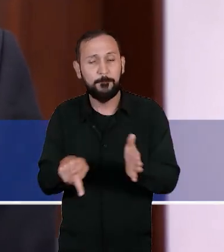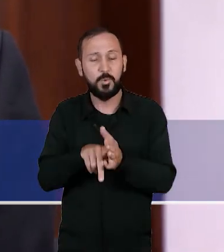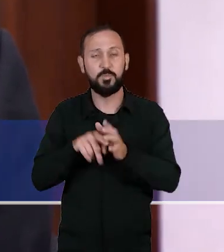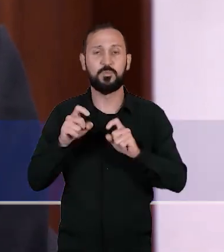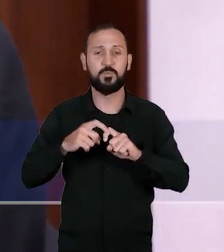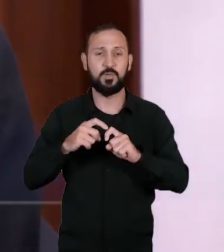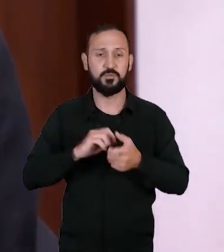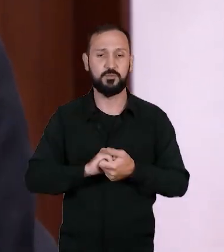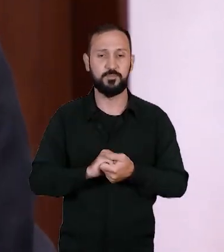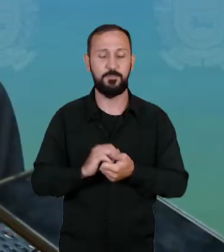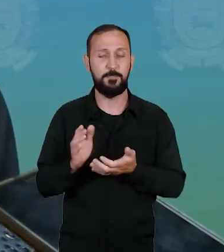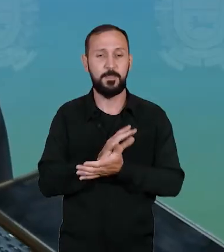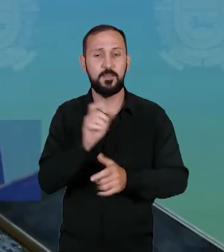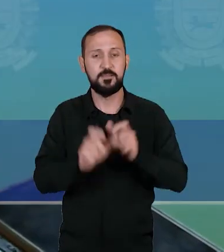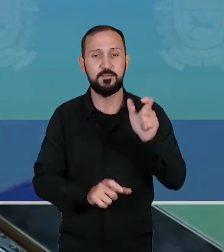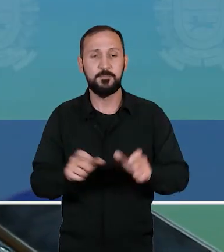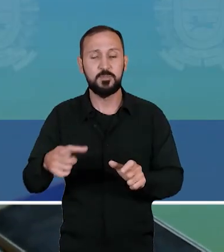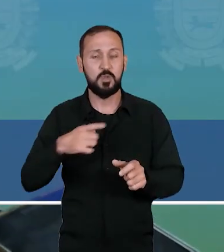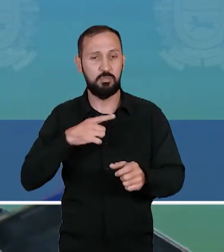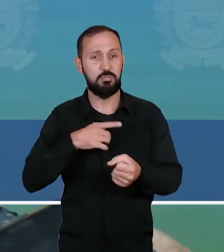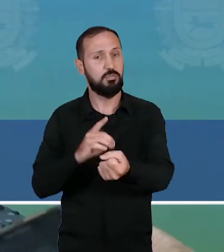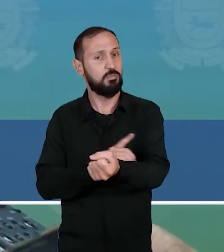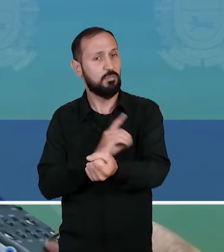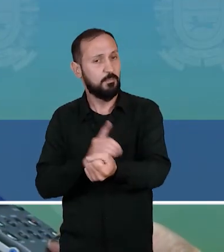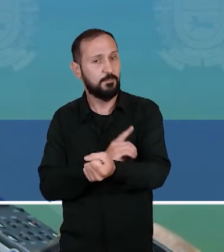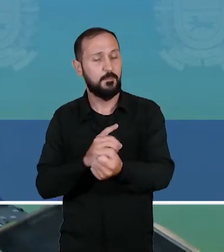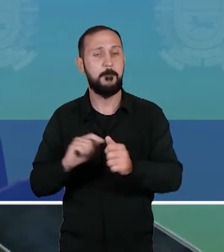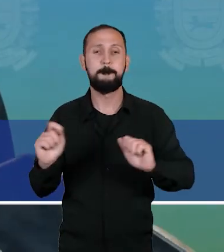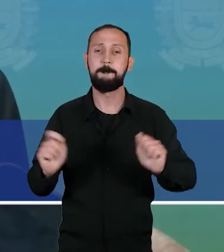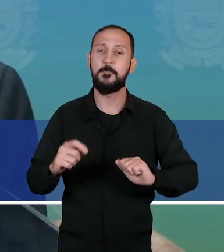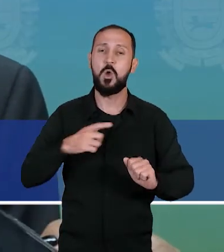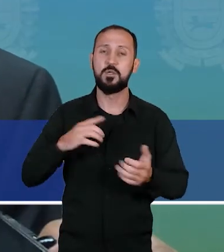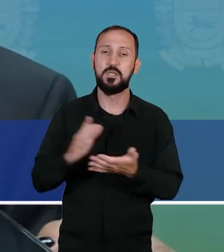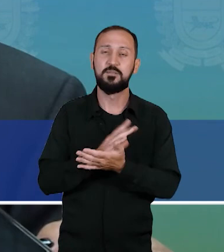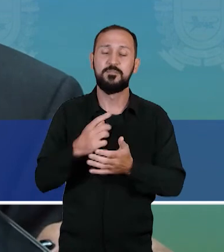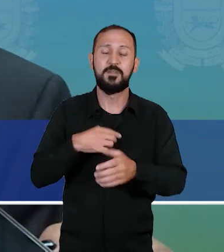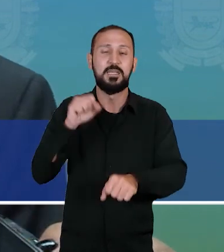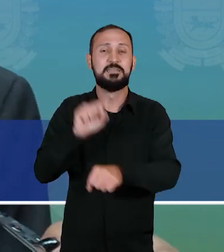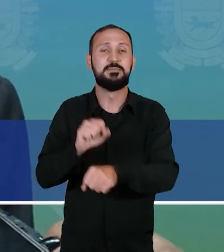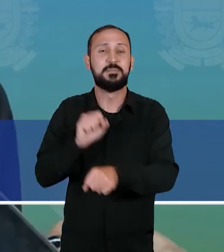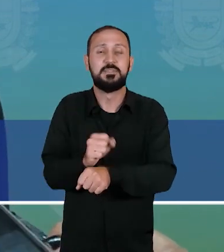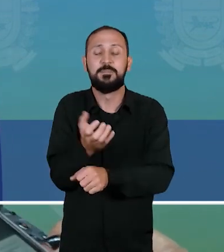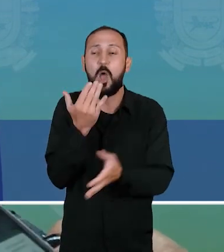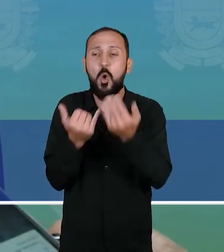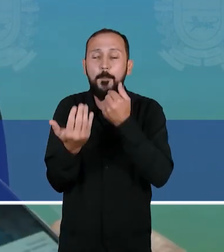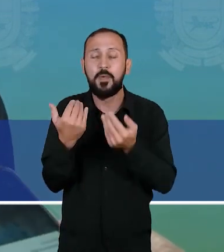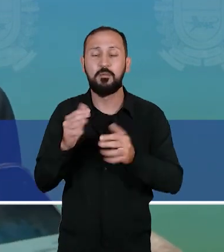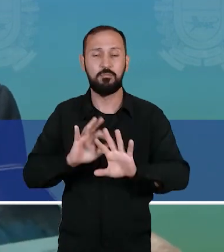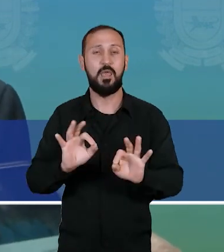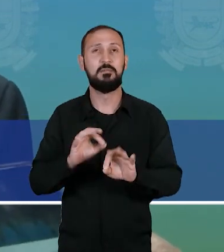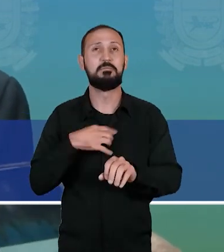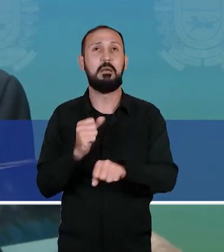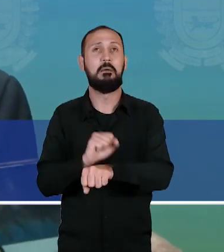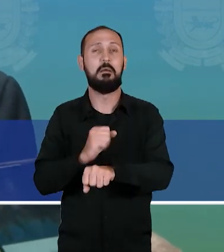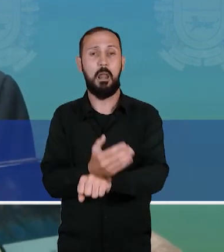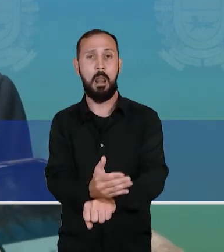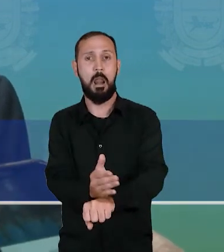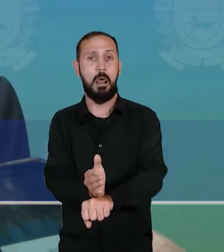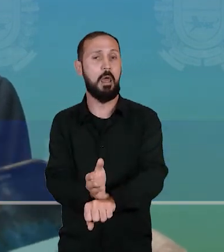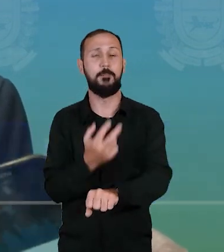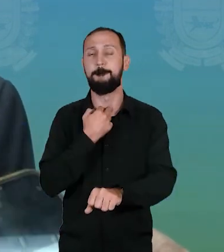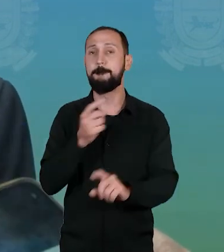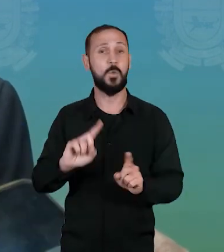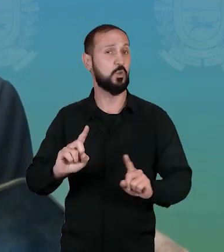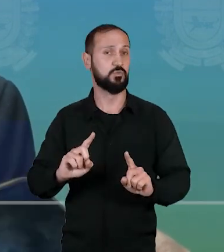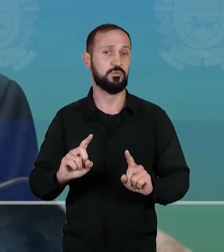expedido pelo médico. Essas pessoas portadoras de diabetes não podem ficar muito tempo sem se alimentar. E